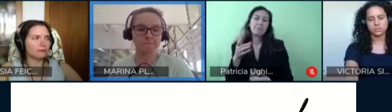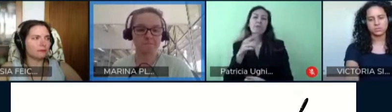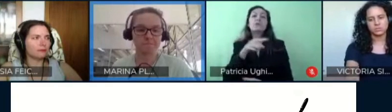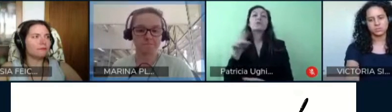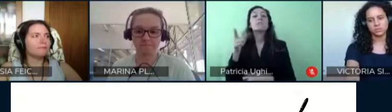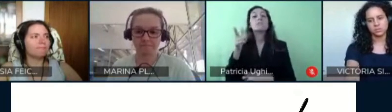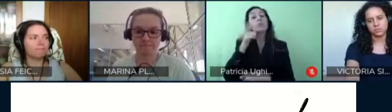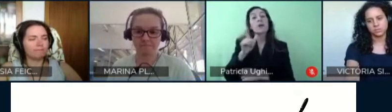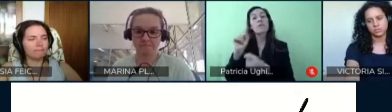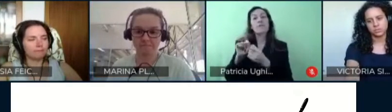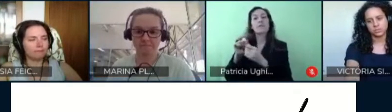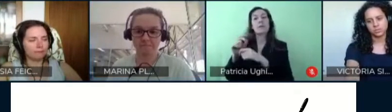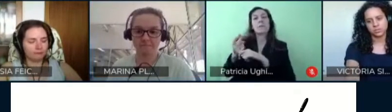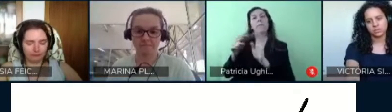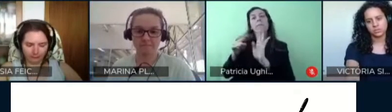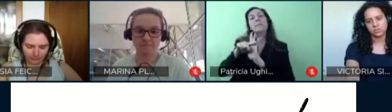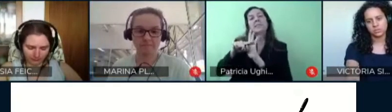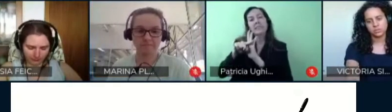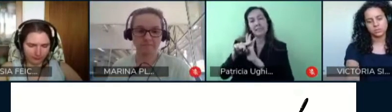pesquisa.